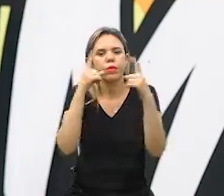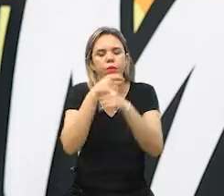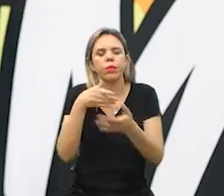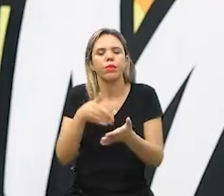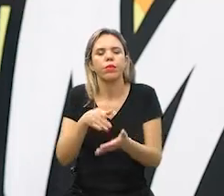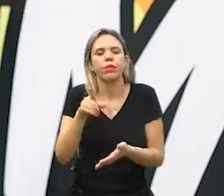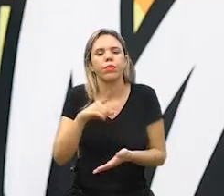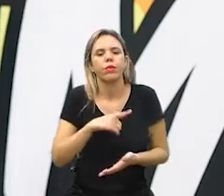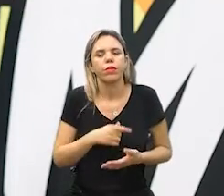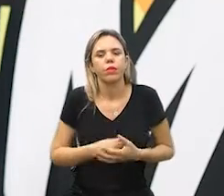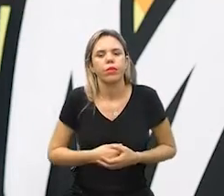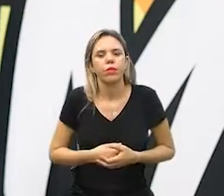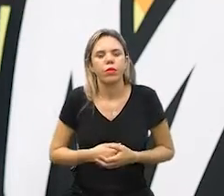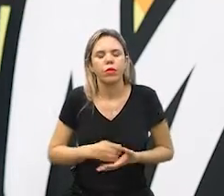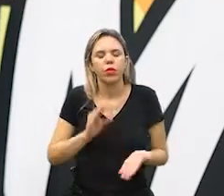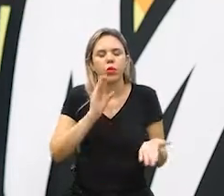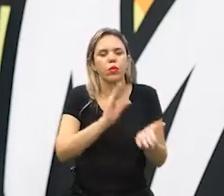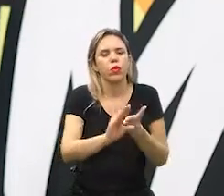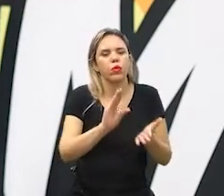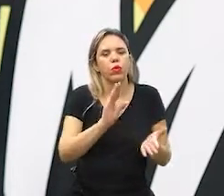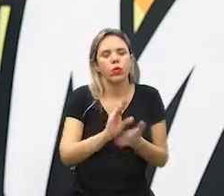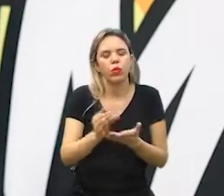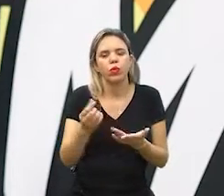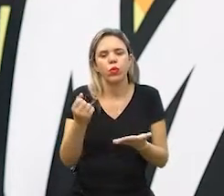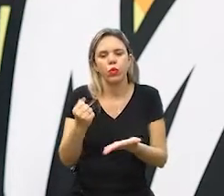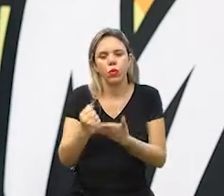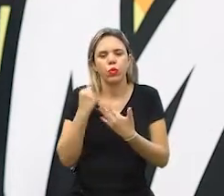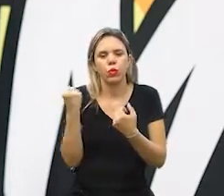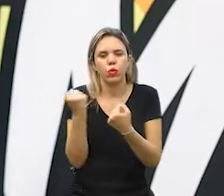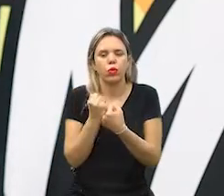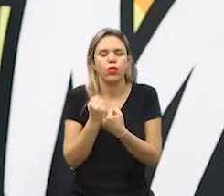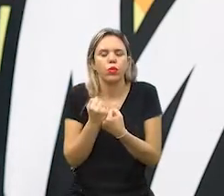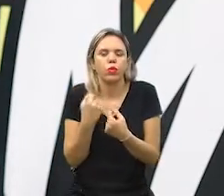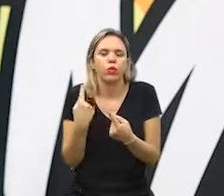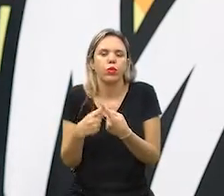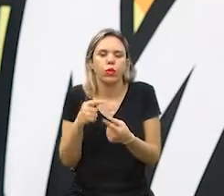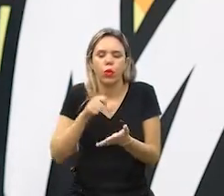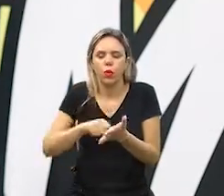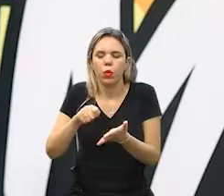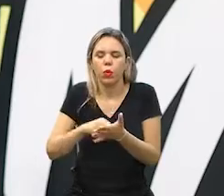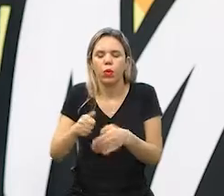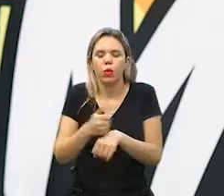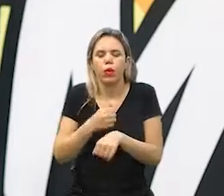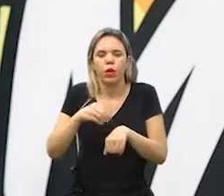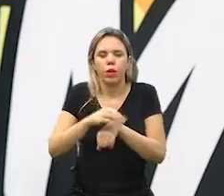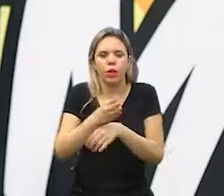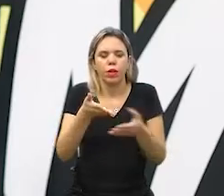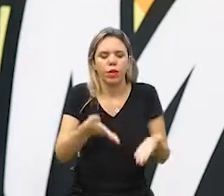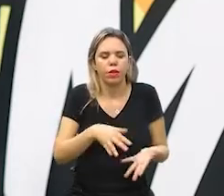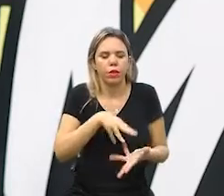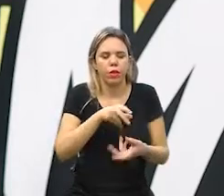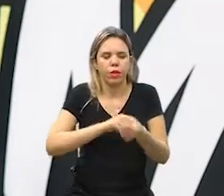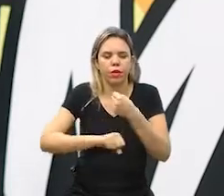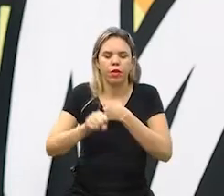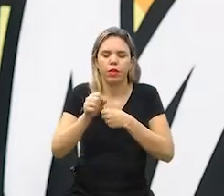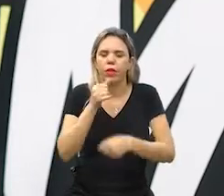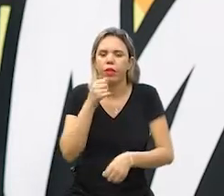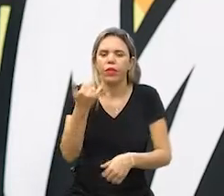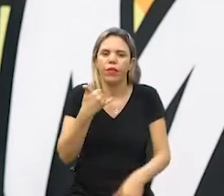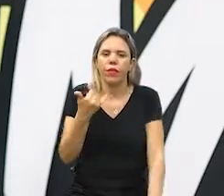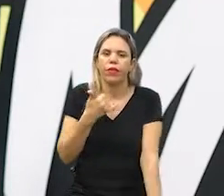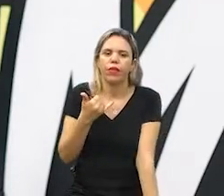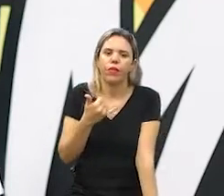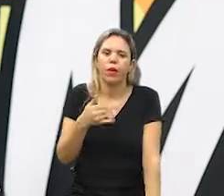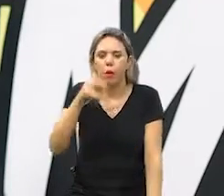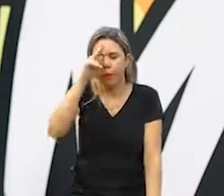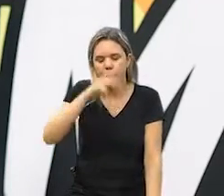desafio? É o investimento, o financiamento? Porque tem escritor que a gente traz aqui no Universo Épico que eles